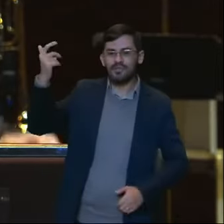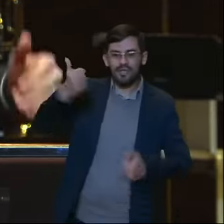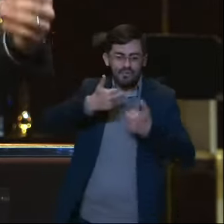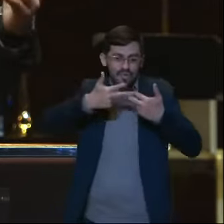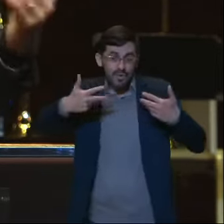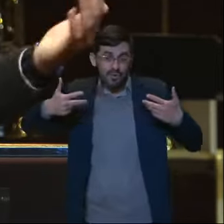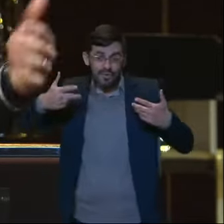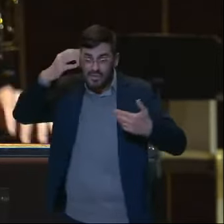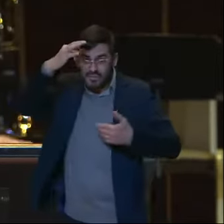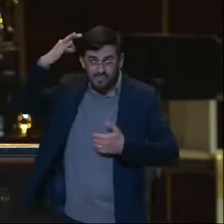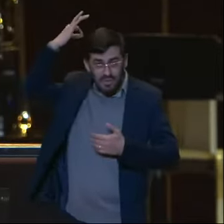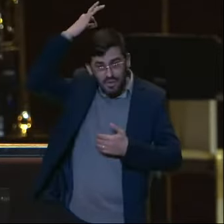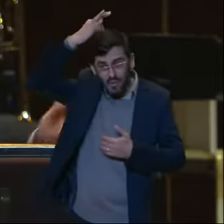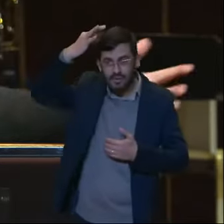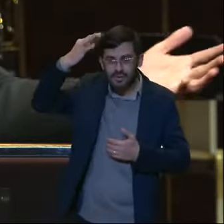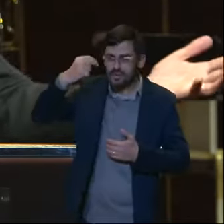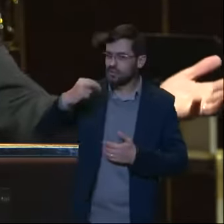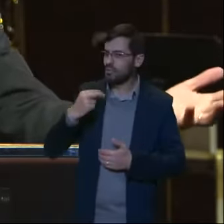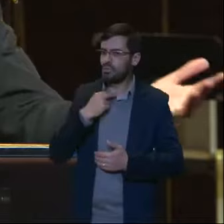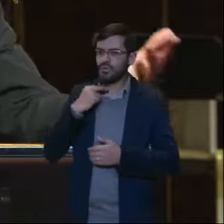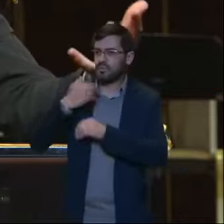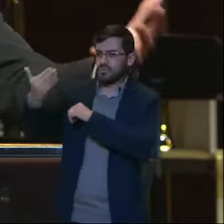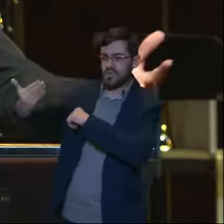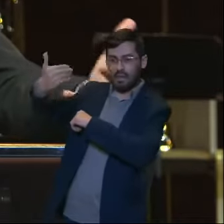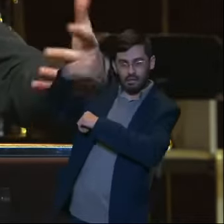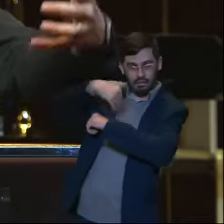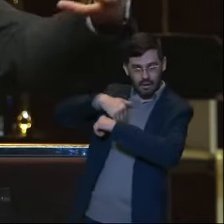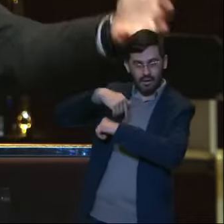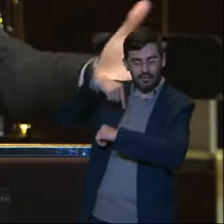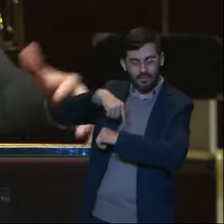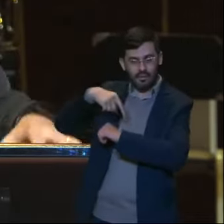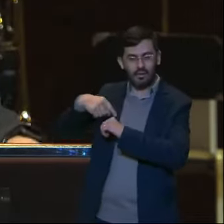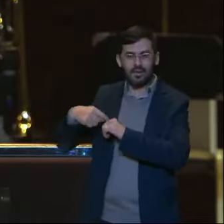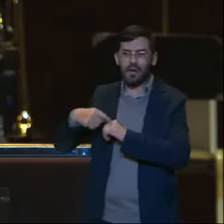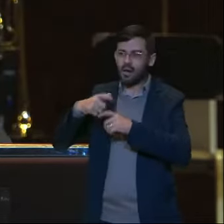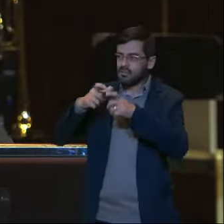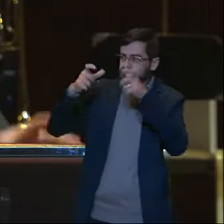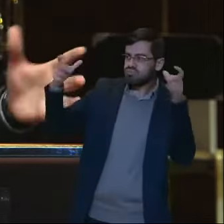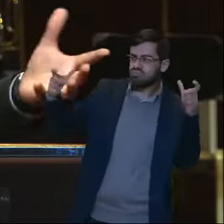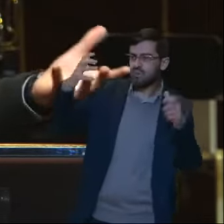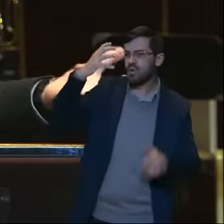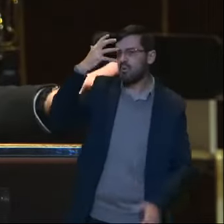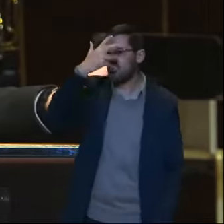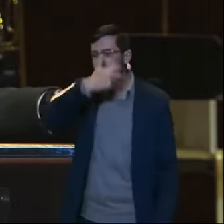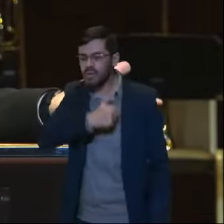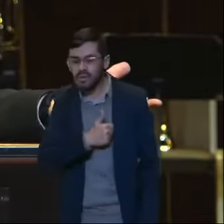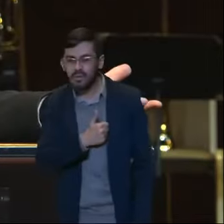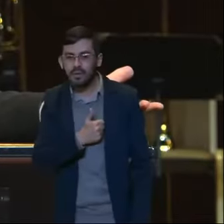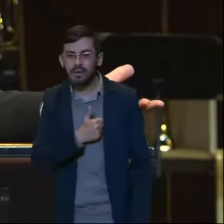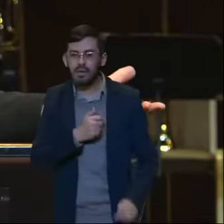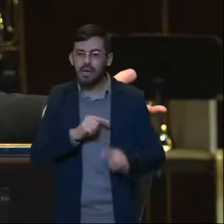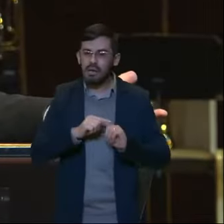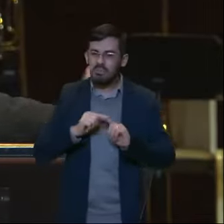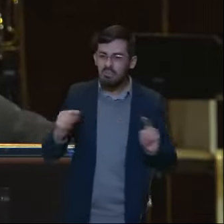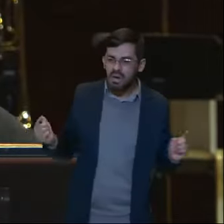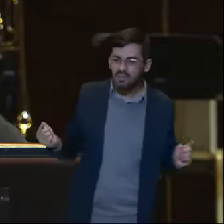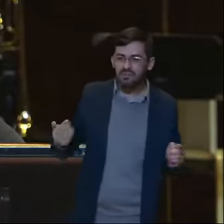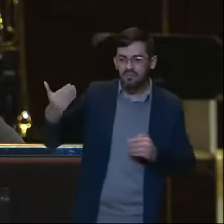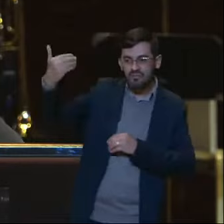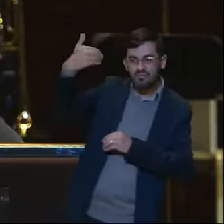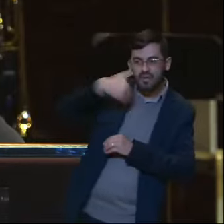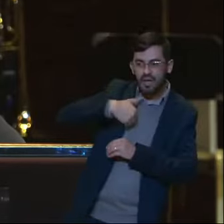Nós não podemos entrar e sair desse templo e dessa igreja, por mais que ela seja grande, linda, como se nós estivéssemos entrando e saindo de um